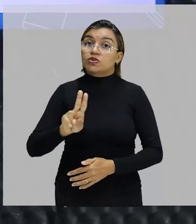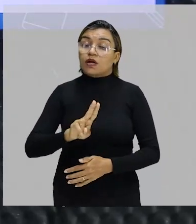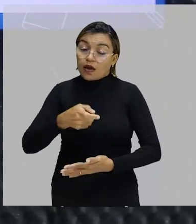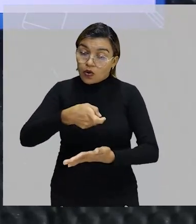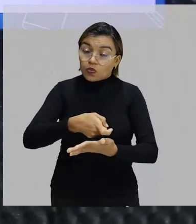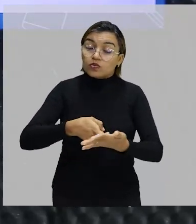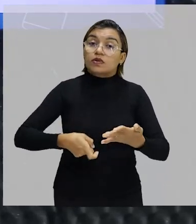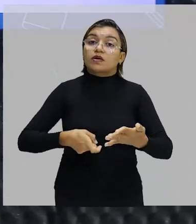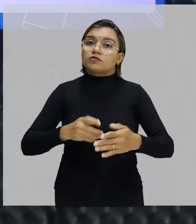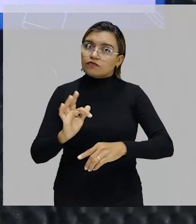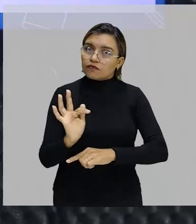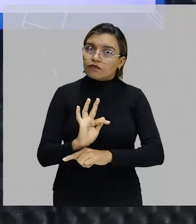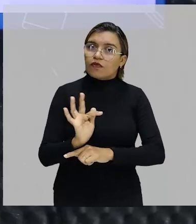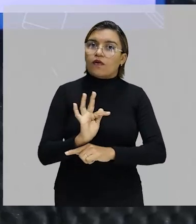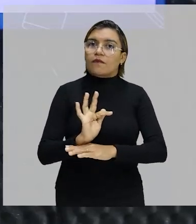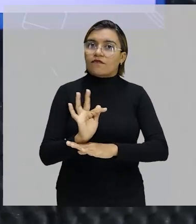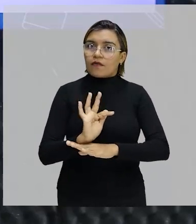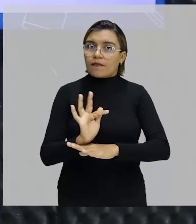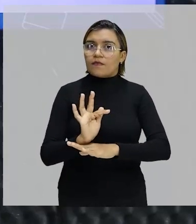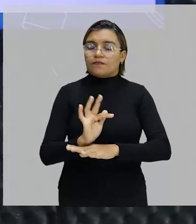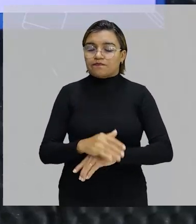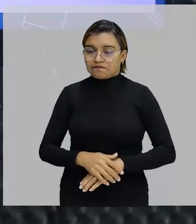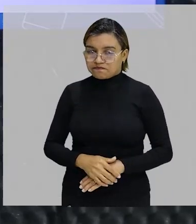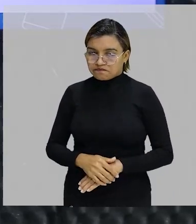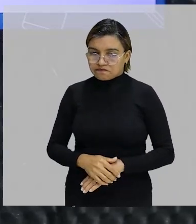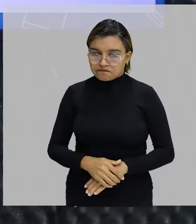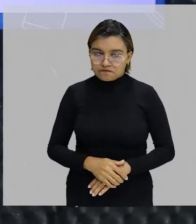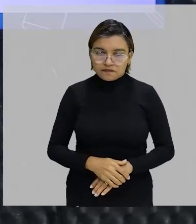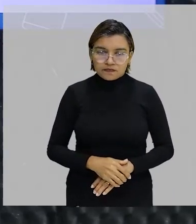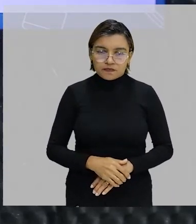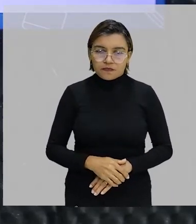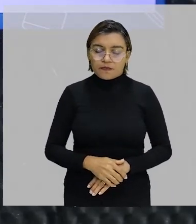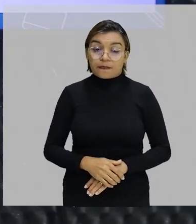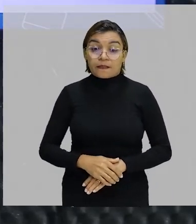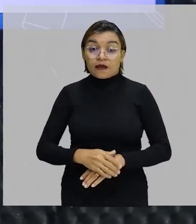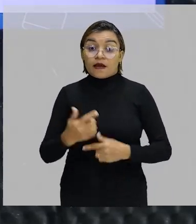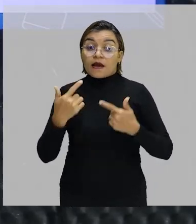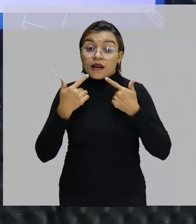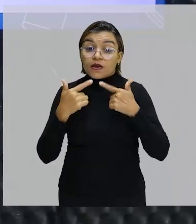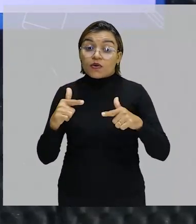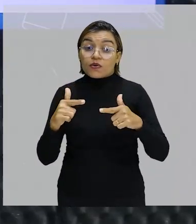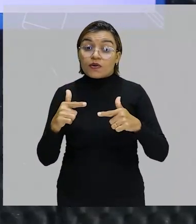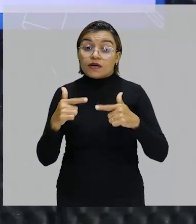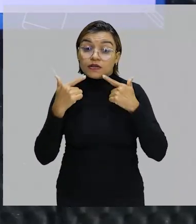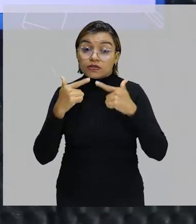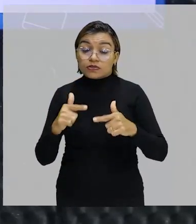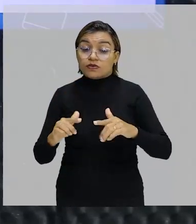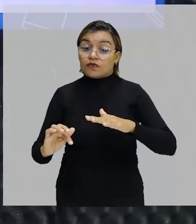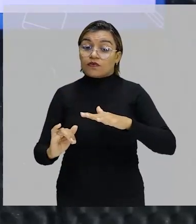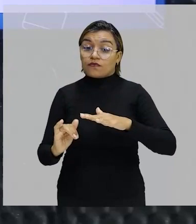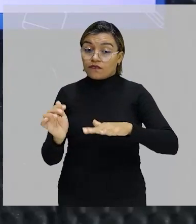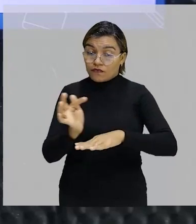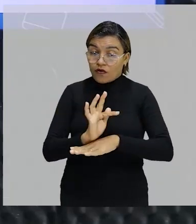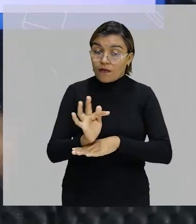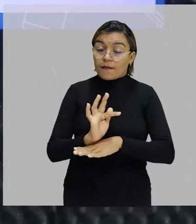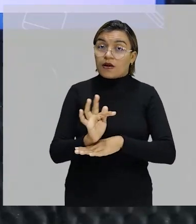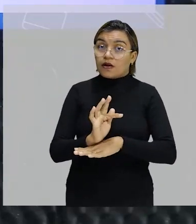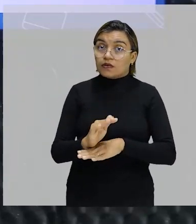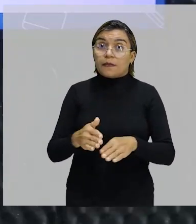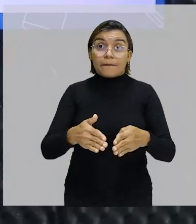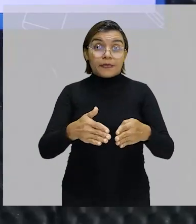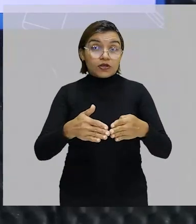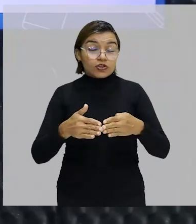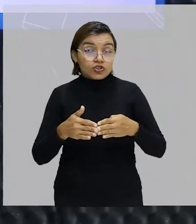texto estritamente formal. A linguagem formal, como eu já disse, e se solicita algo,